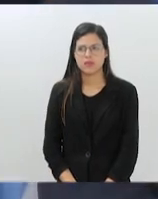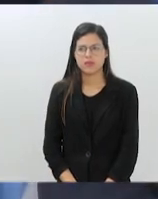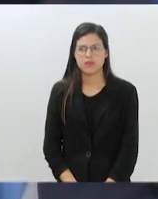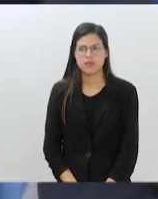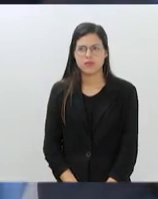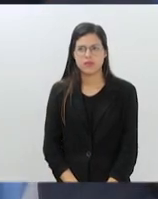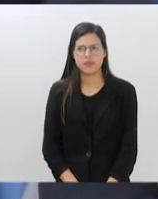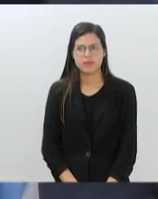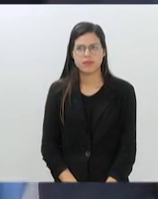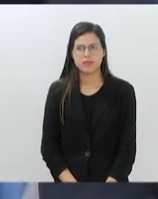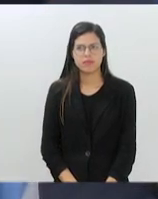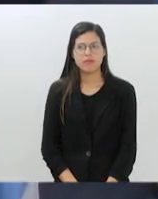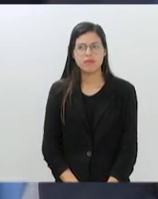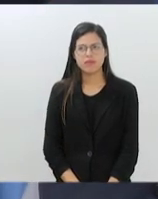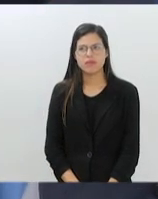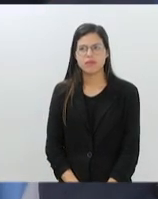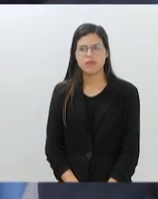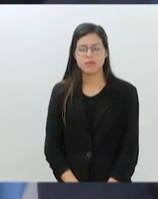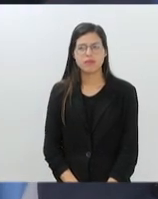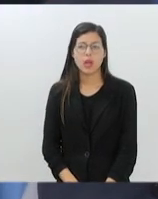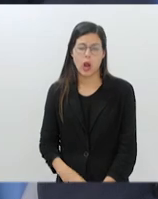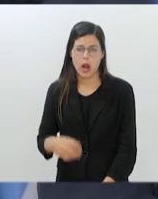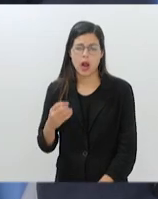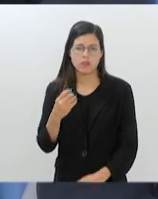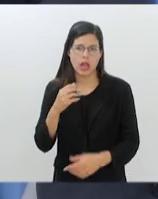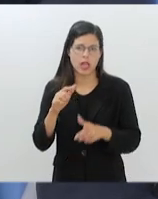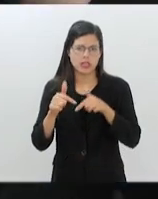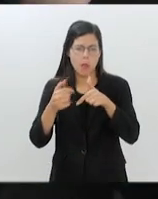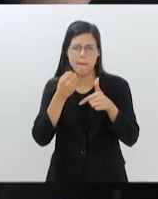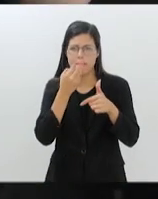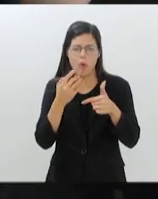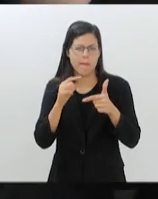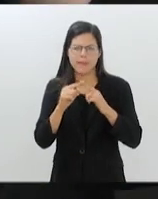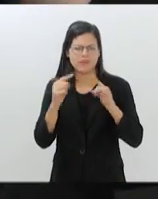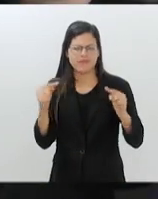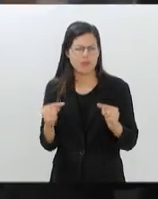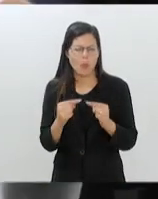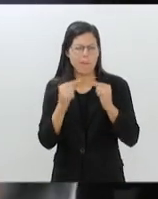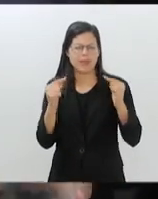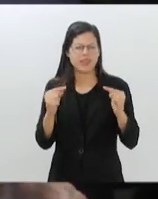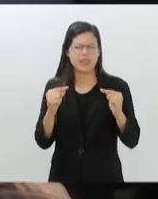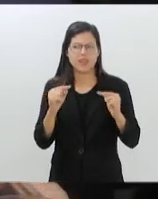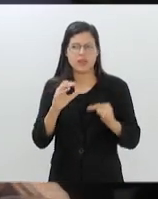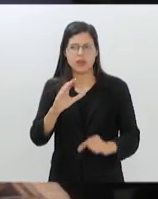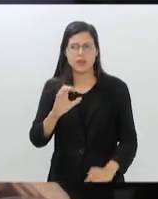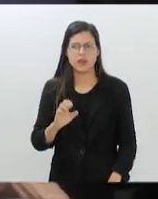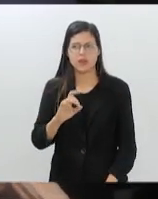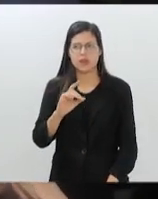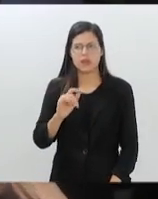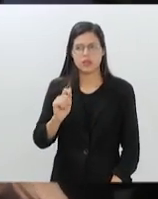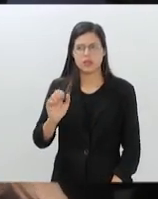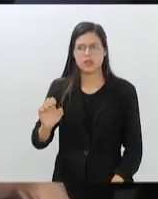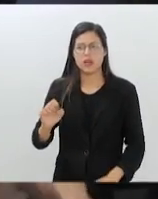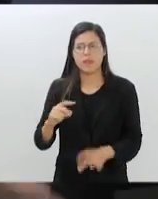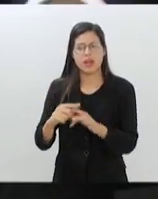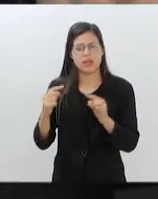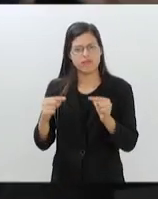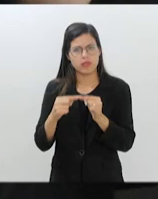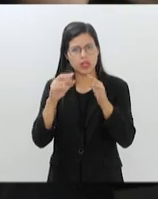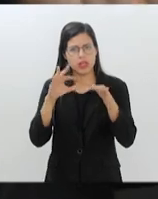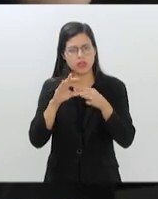pertinência com a atividade da cedai nem com o meio ambiente mas tinha a ver com o o esporte